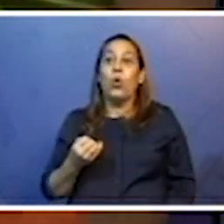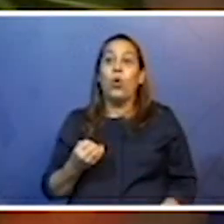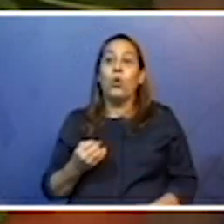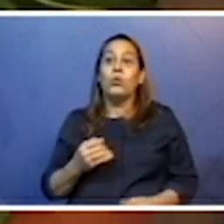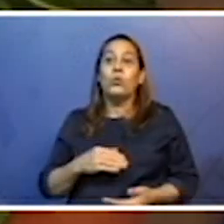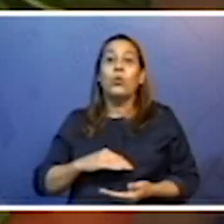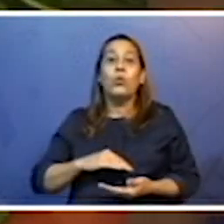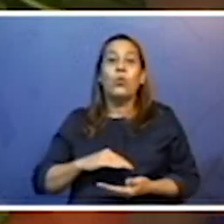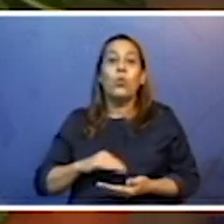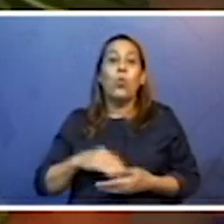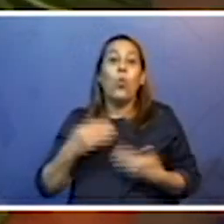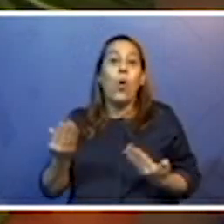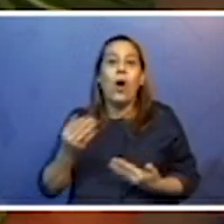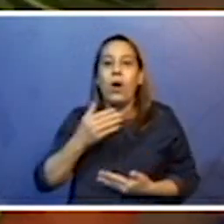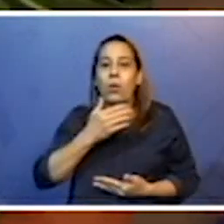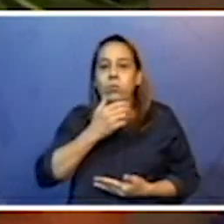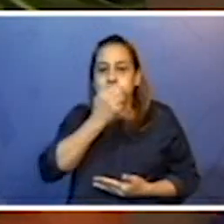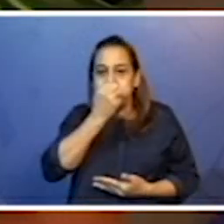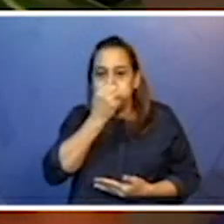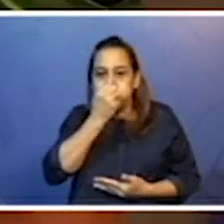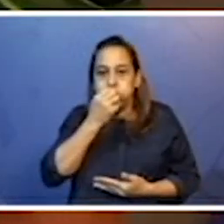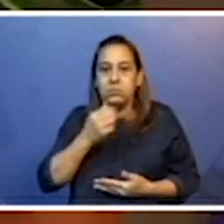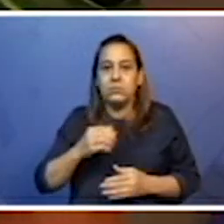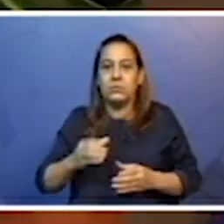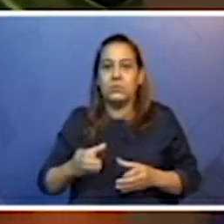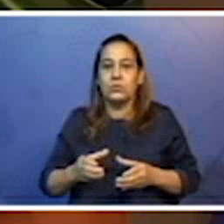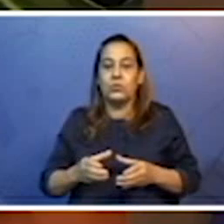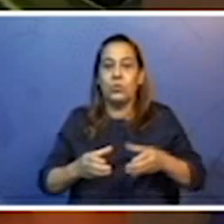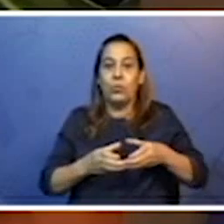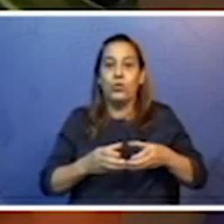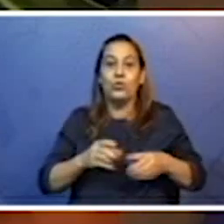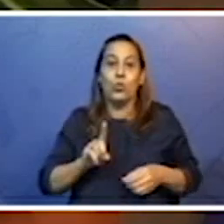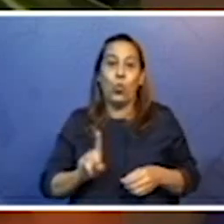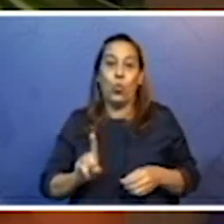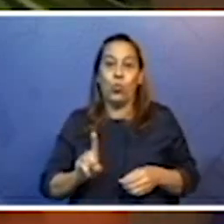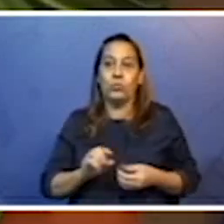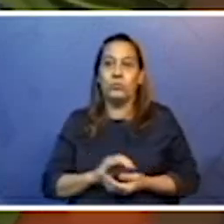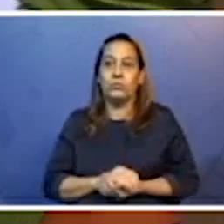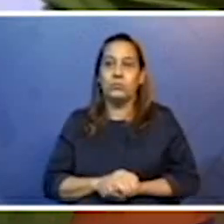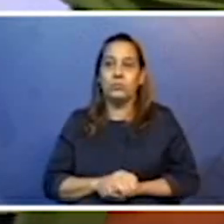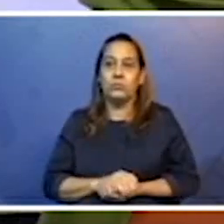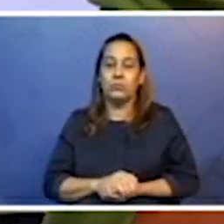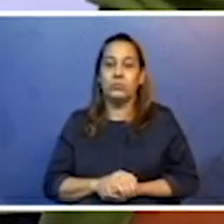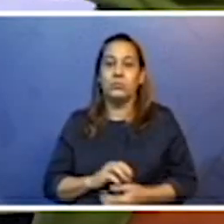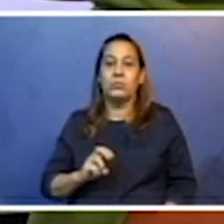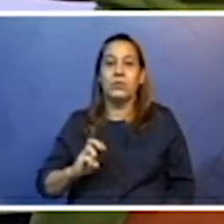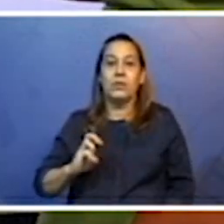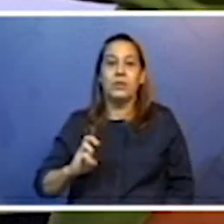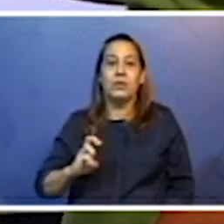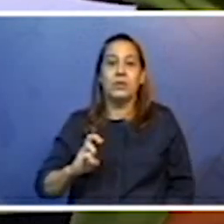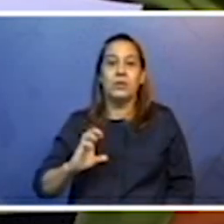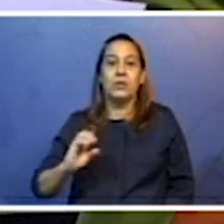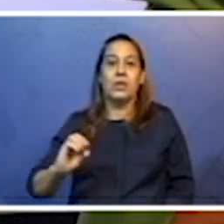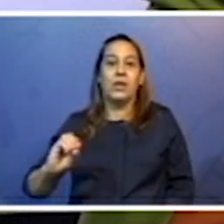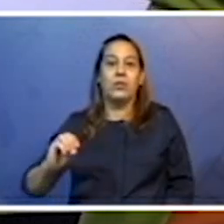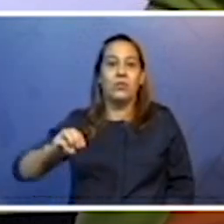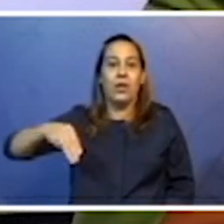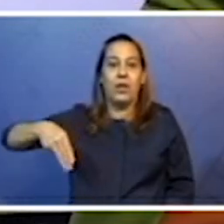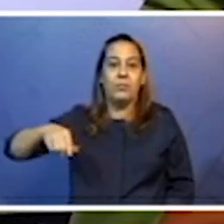Qual é a capacidade do pote 1? Olha aqui o pote 1, ó, ele vai até o 500, então ele